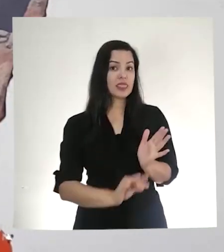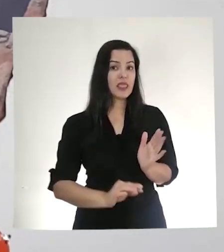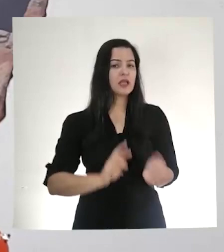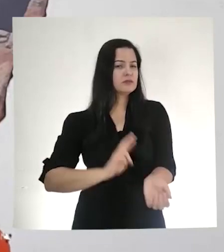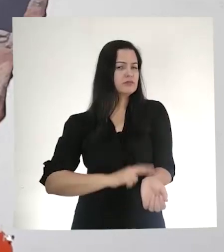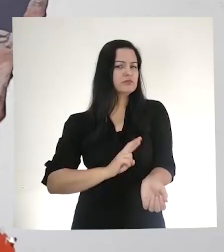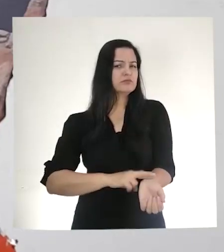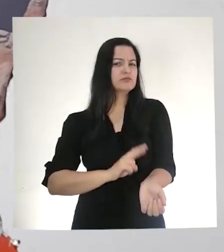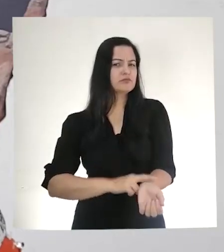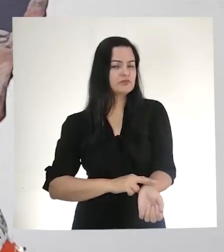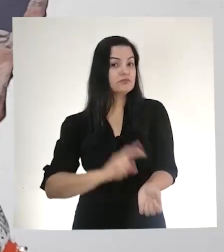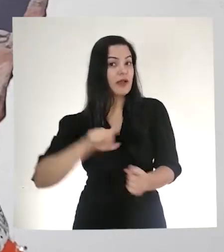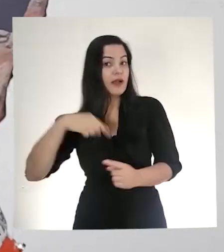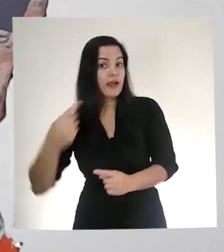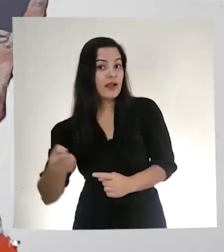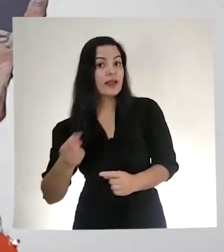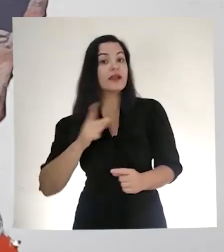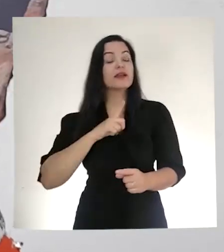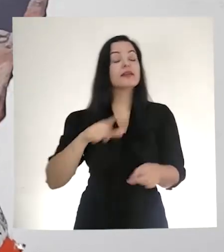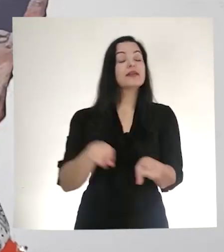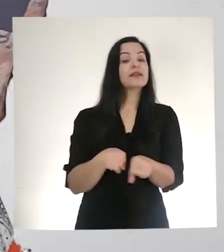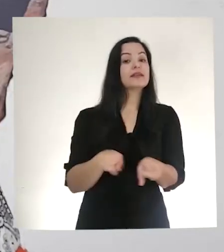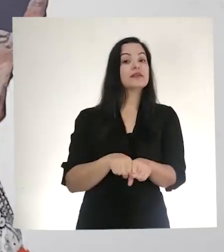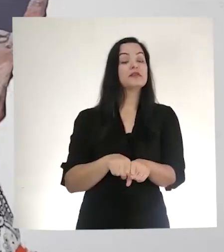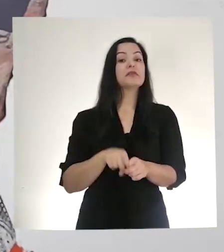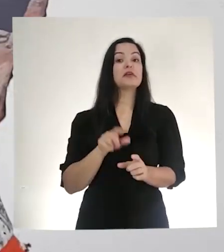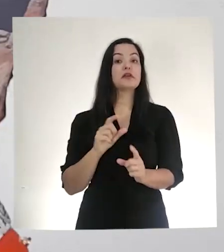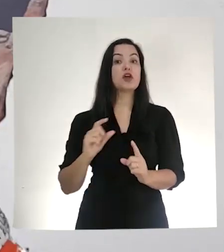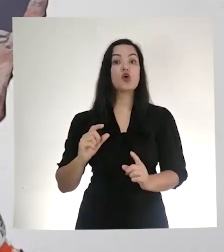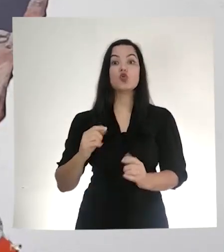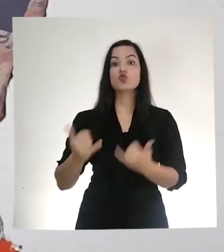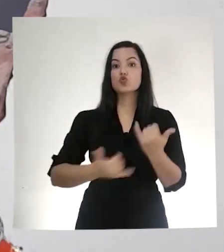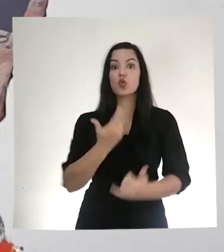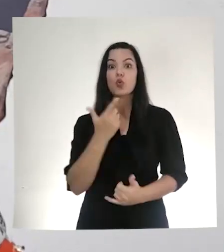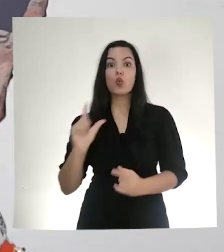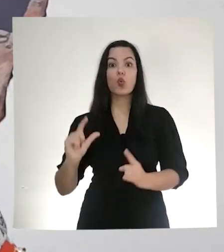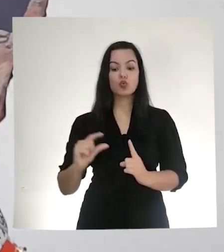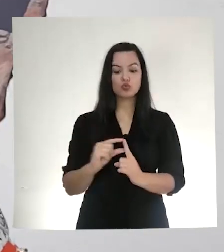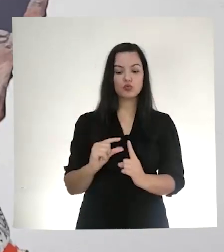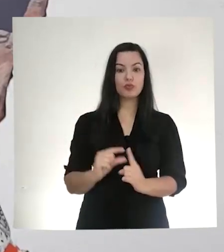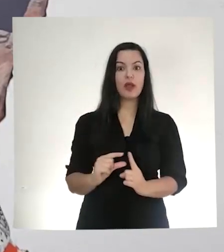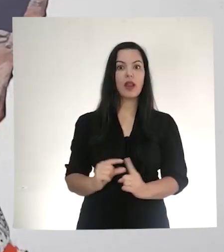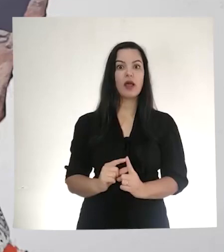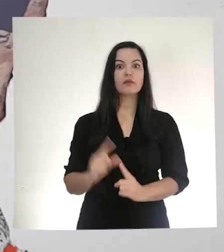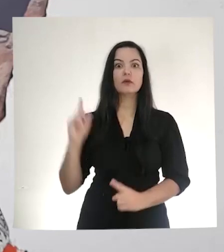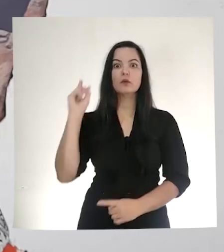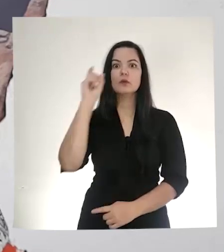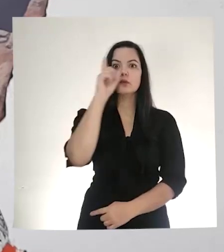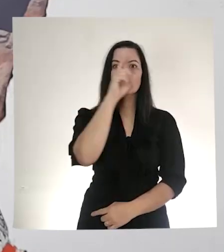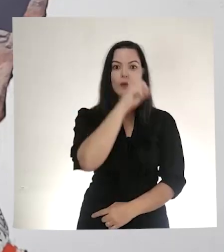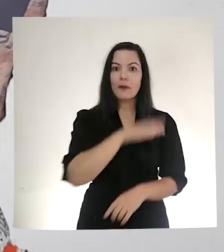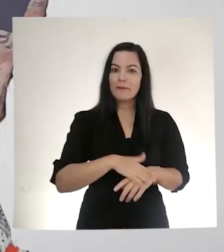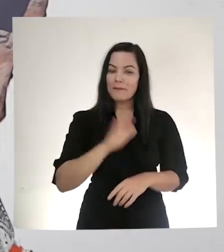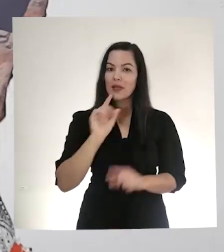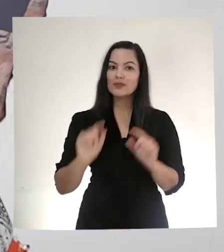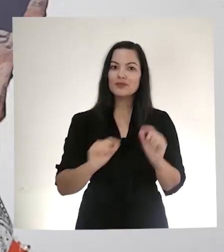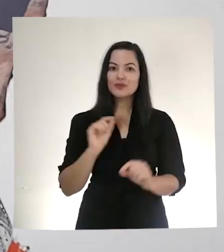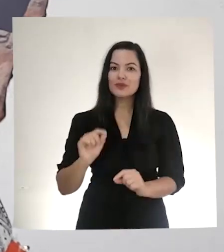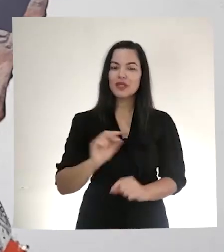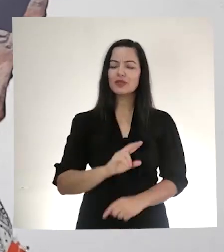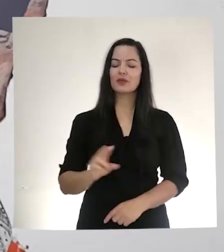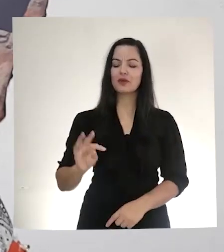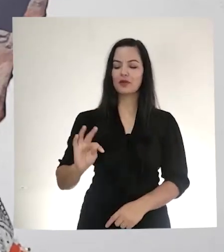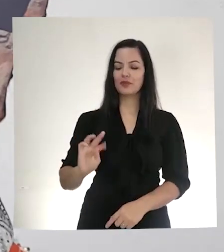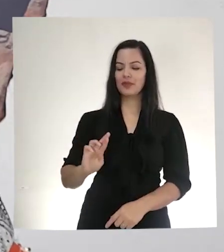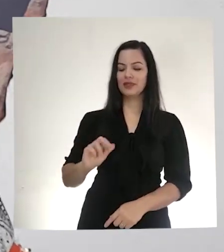temos também um jogo de palavras um pouquinho mais difícil, o trava-línguas. Olha